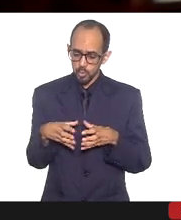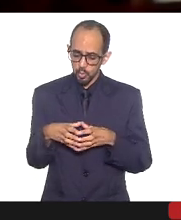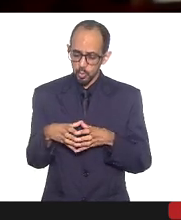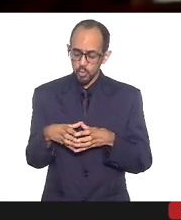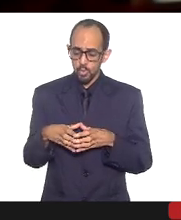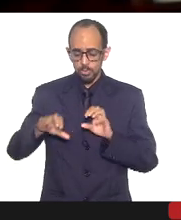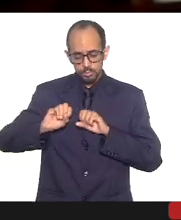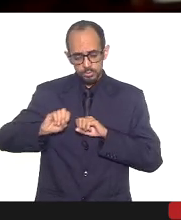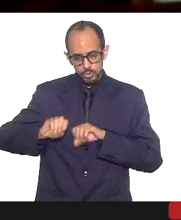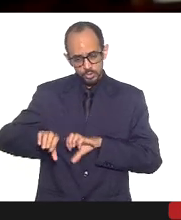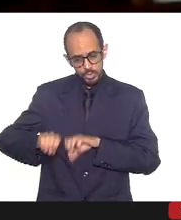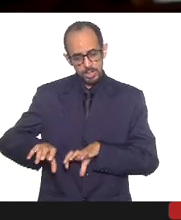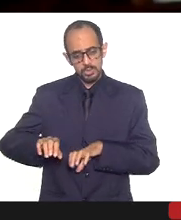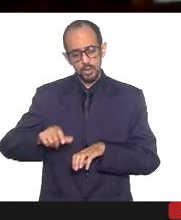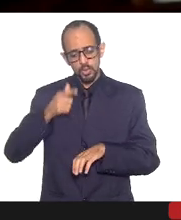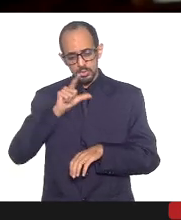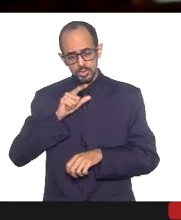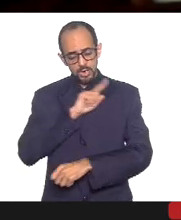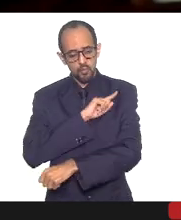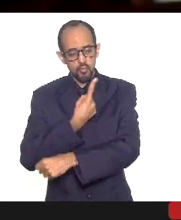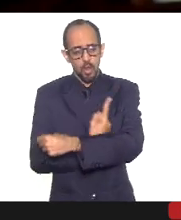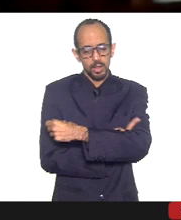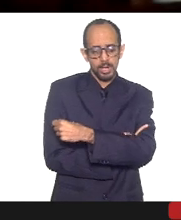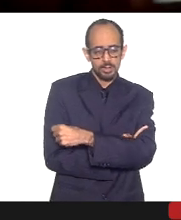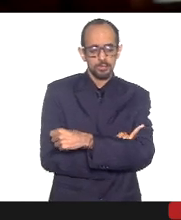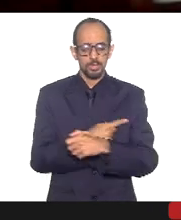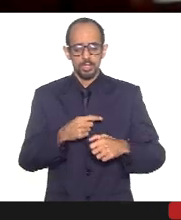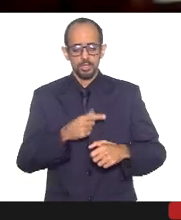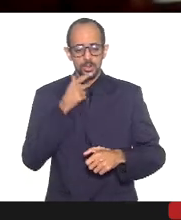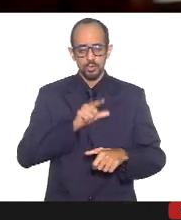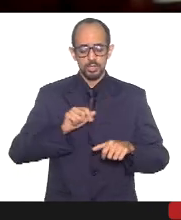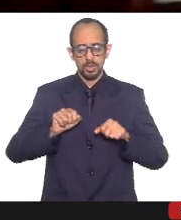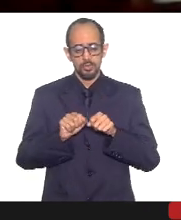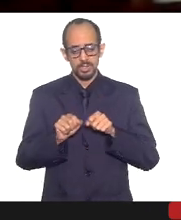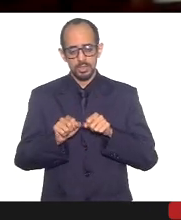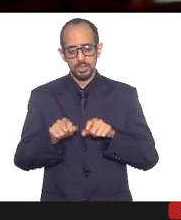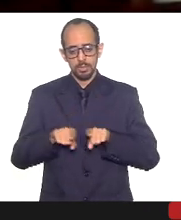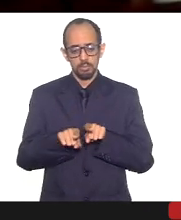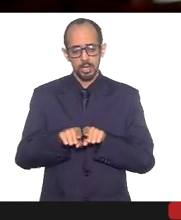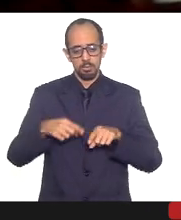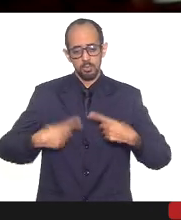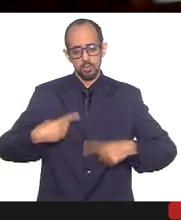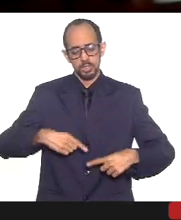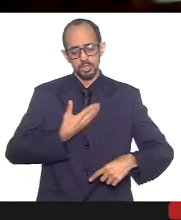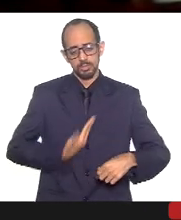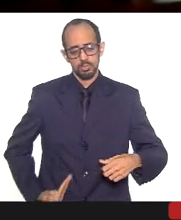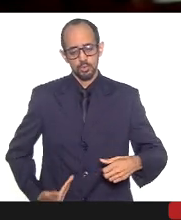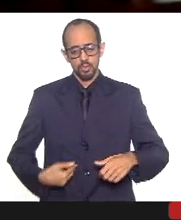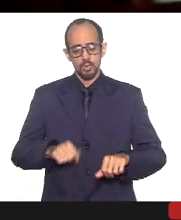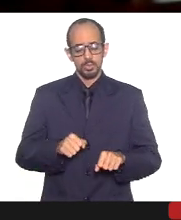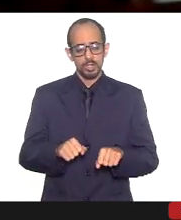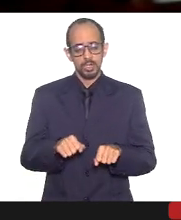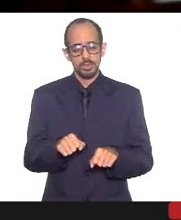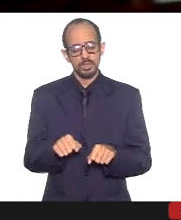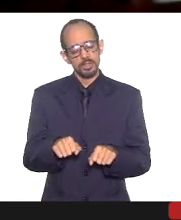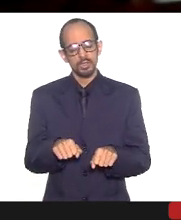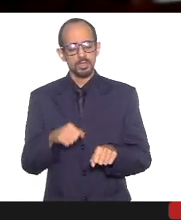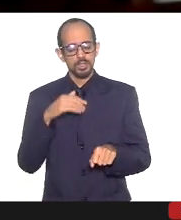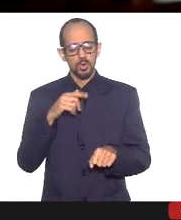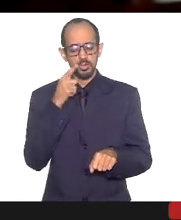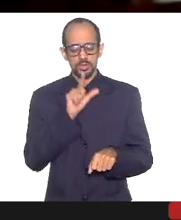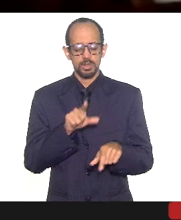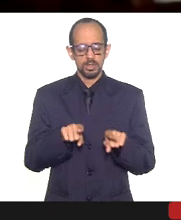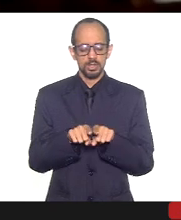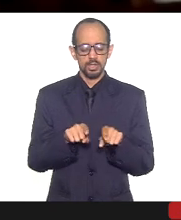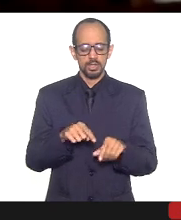mais, construindo políticas públicas que possam estar alinhando cada vez mais a questão salarial também com a